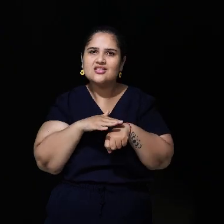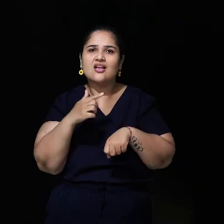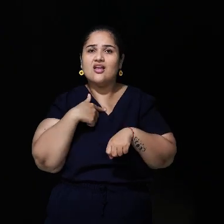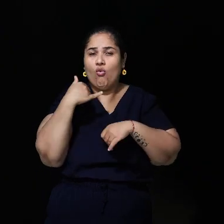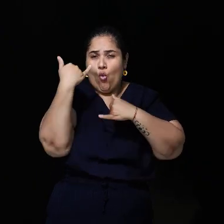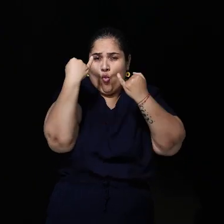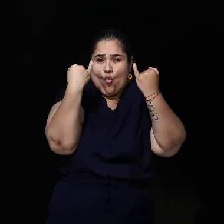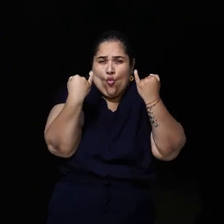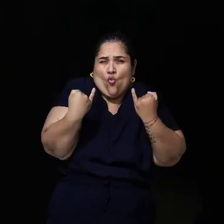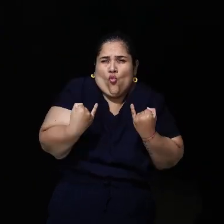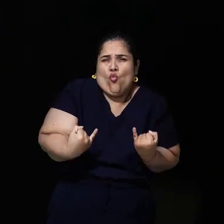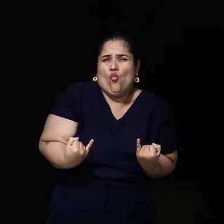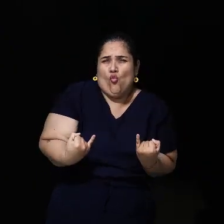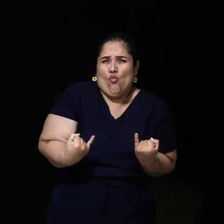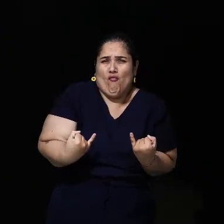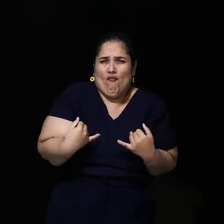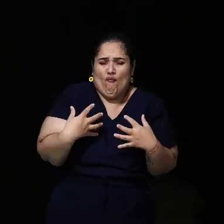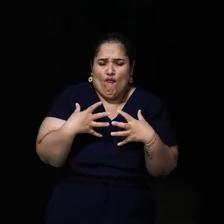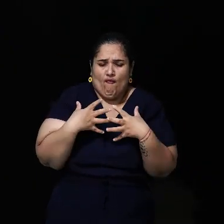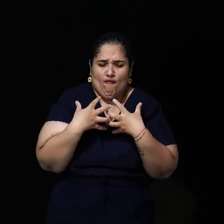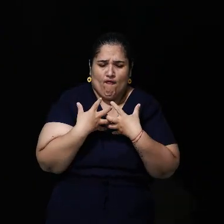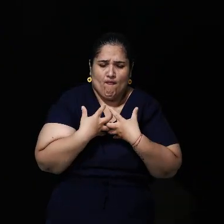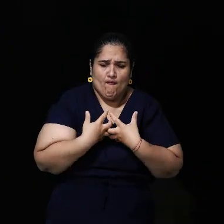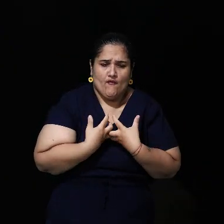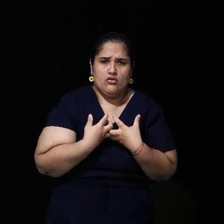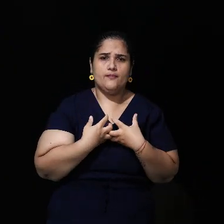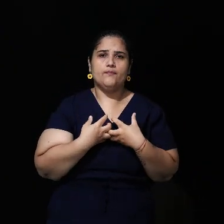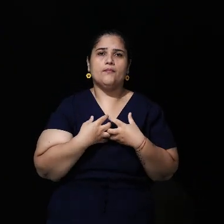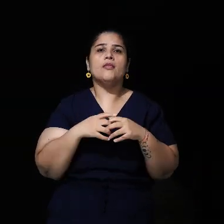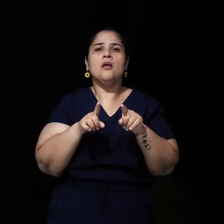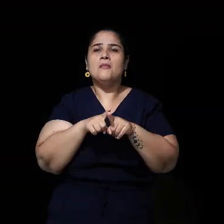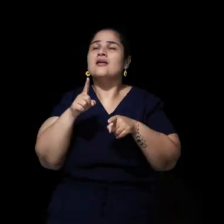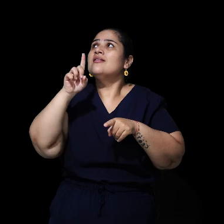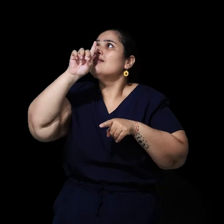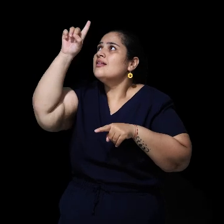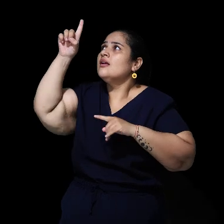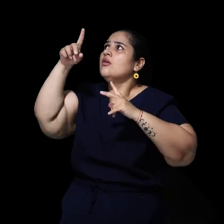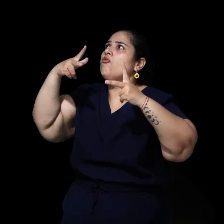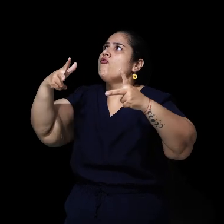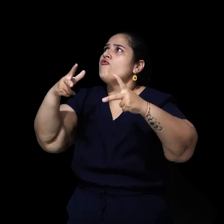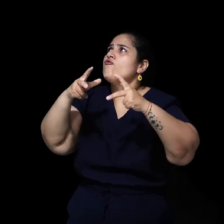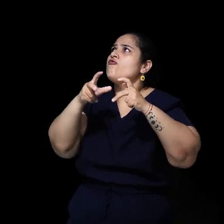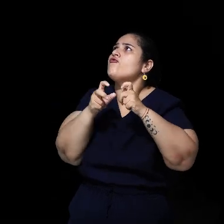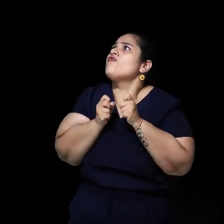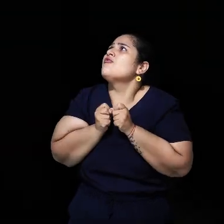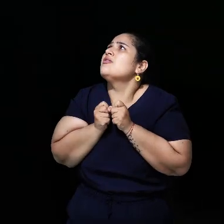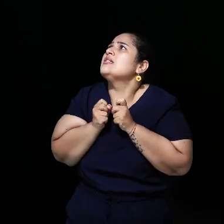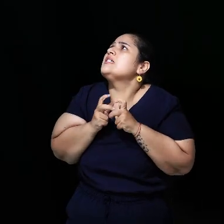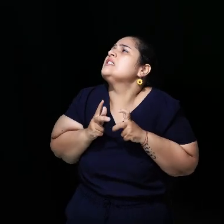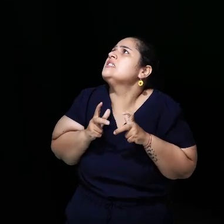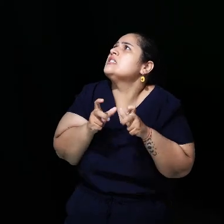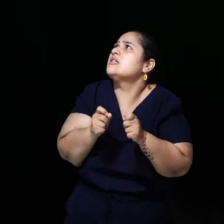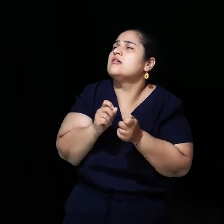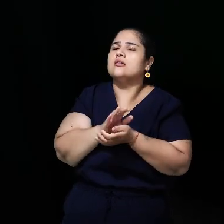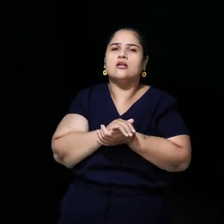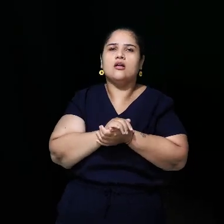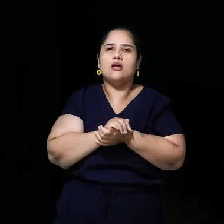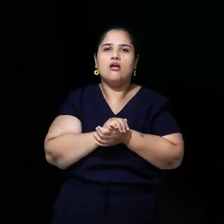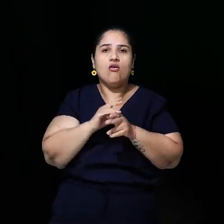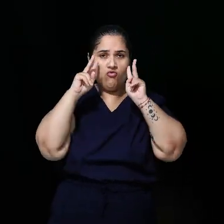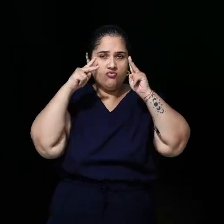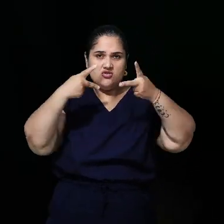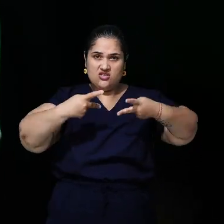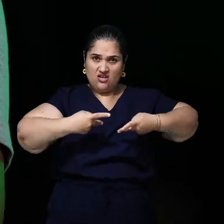osso. Mas o Senhor me fortalece, eu preciso seguir minha vida, né? O ser humano, ele não é uma máquina,